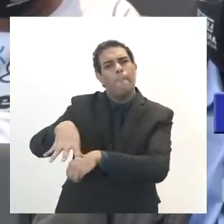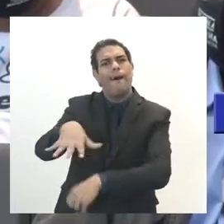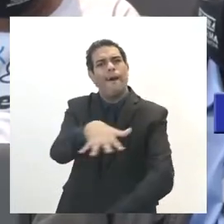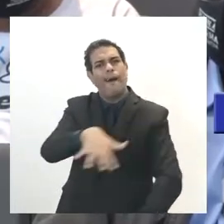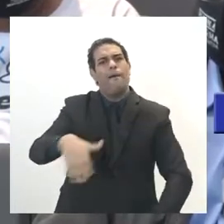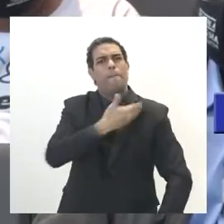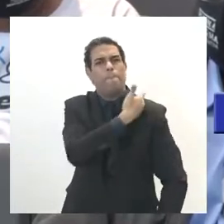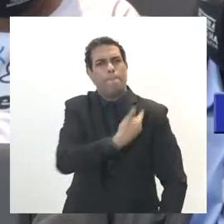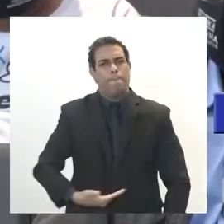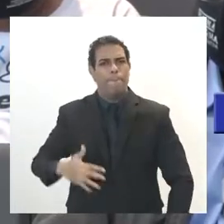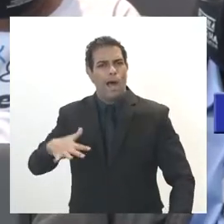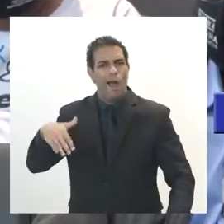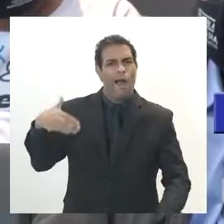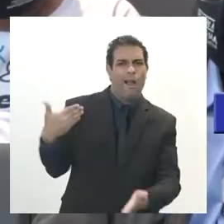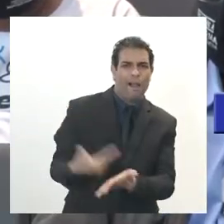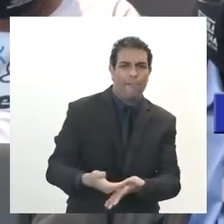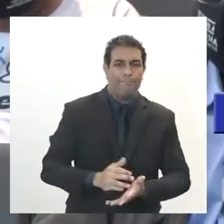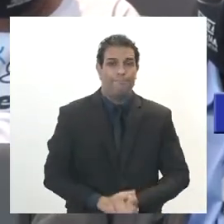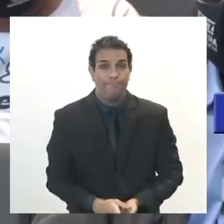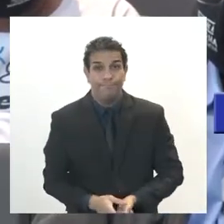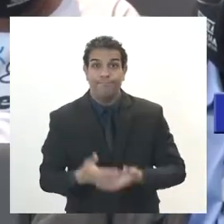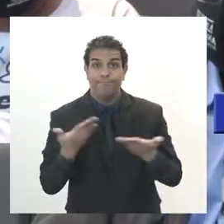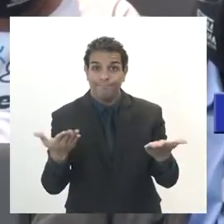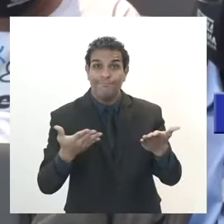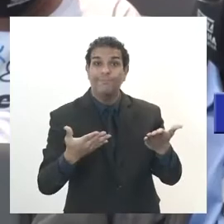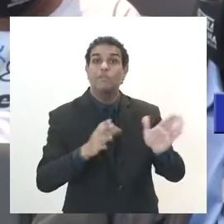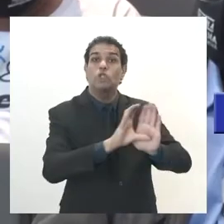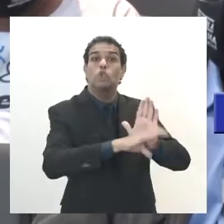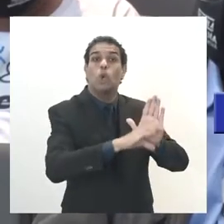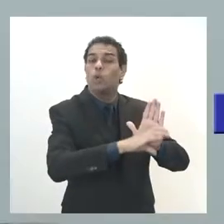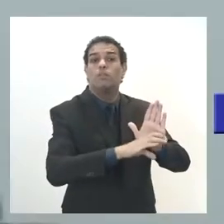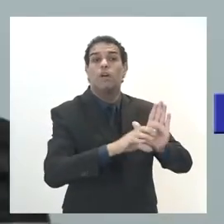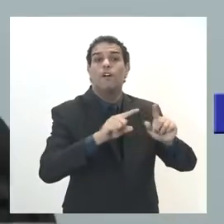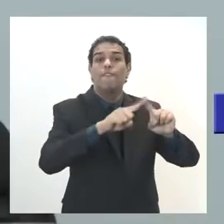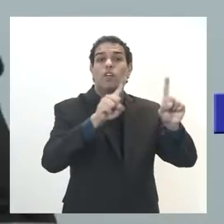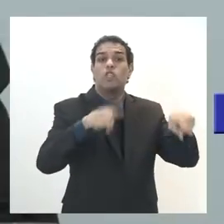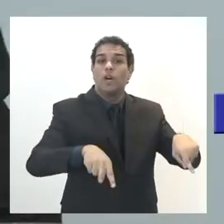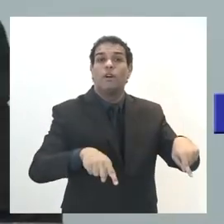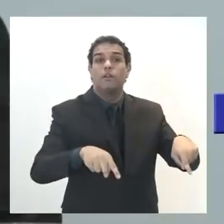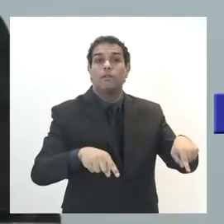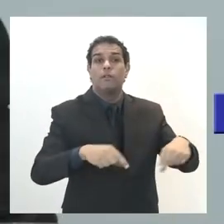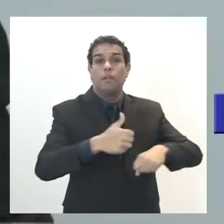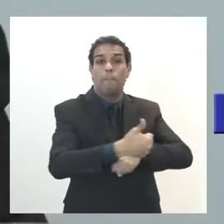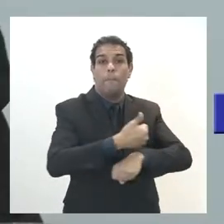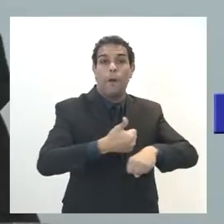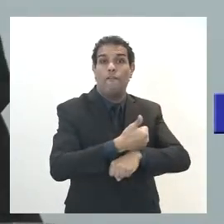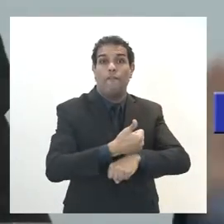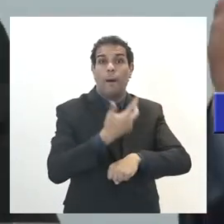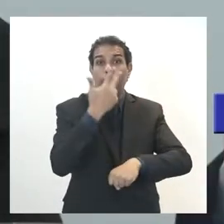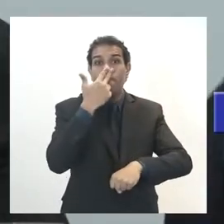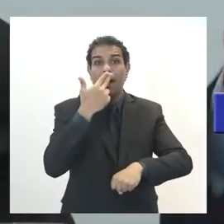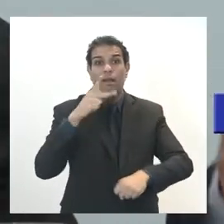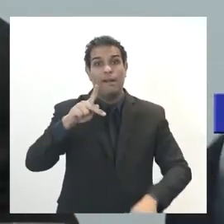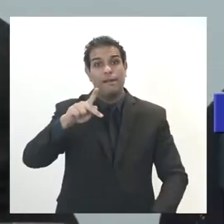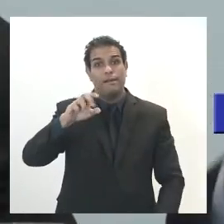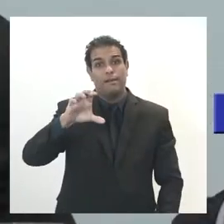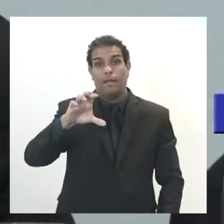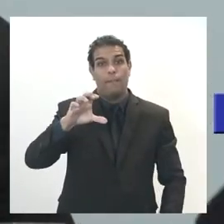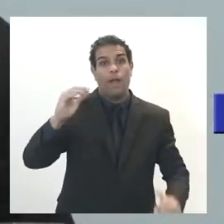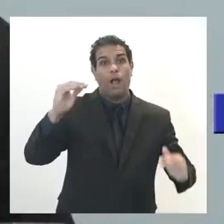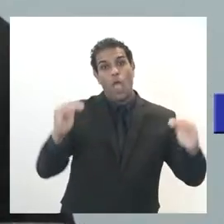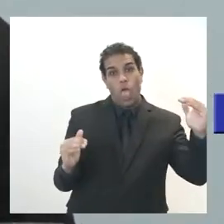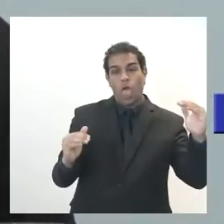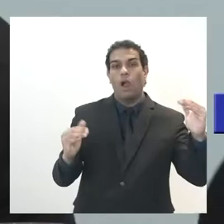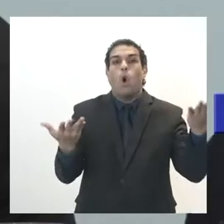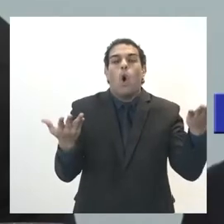públicas desempenham Aliás o próprio conceito de função pública se tenta suprimir papel 32 se somem com conceito